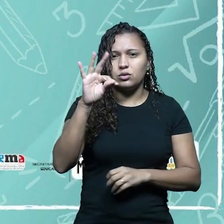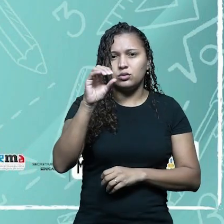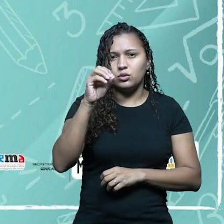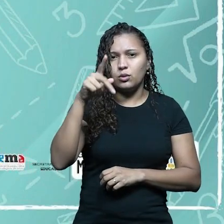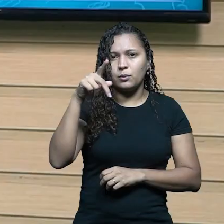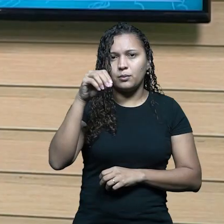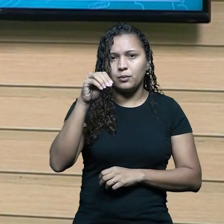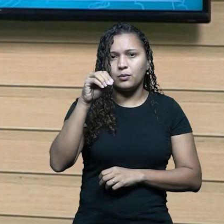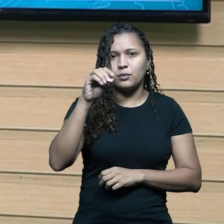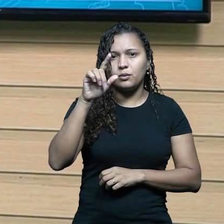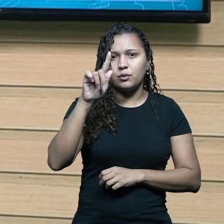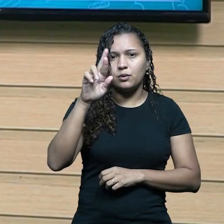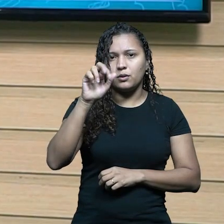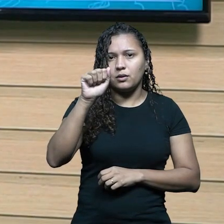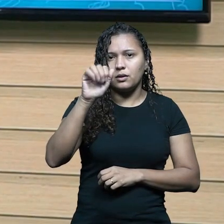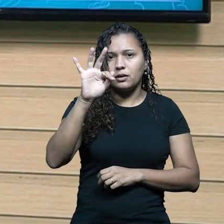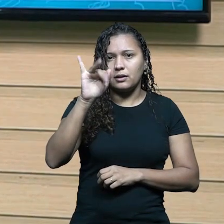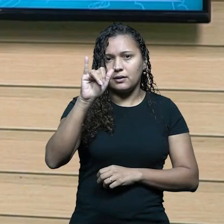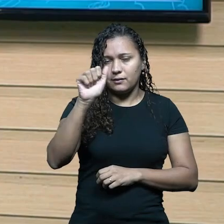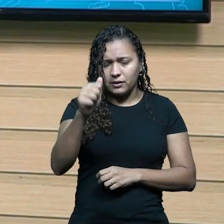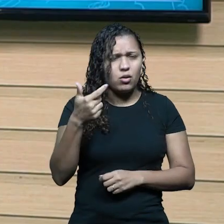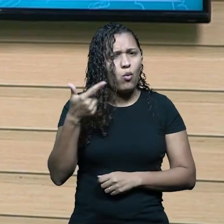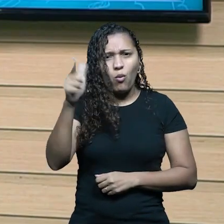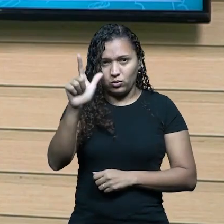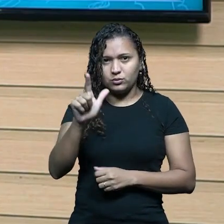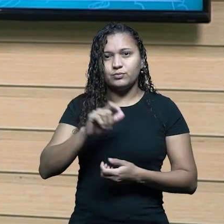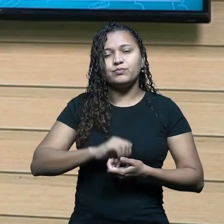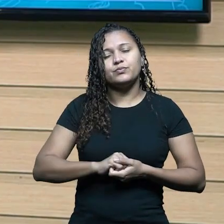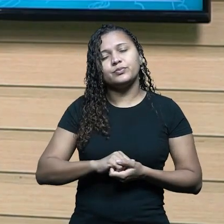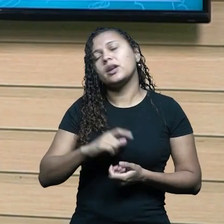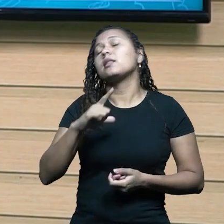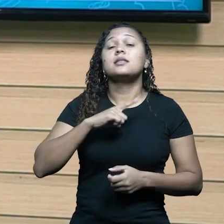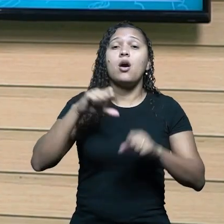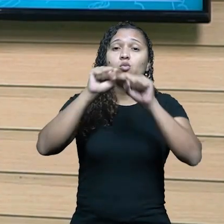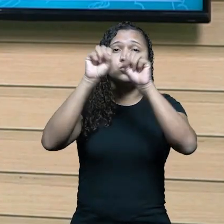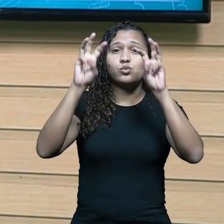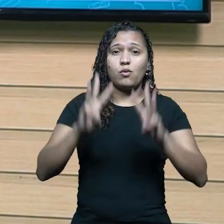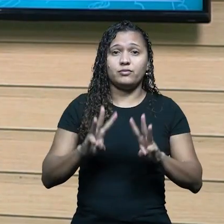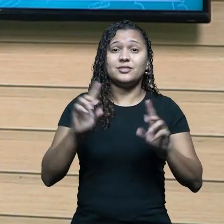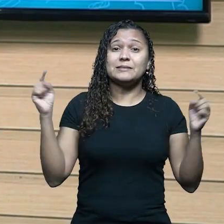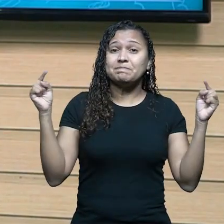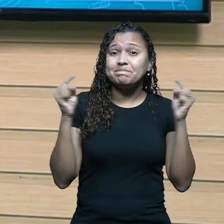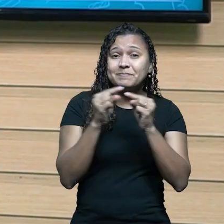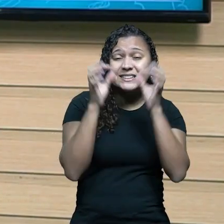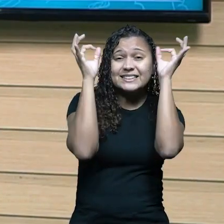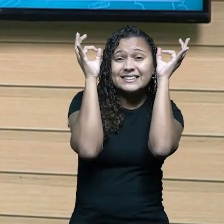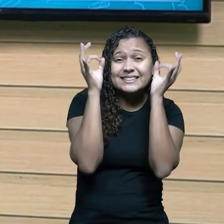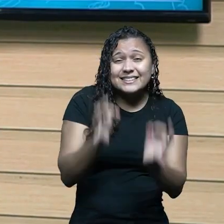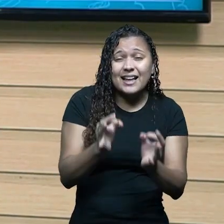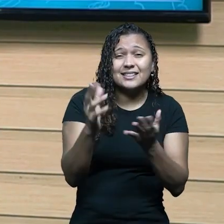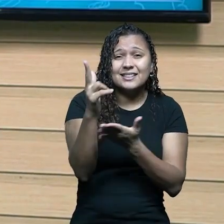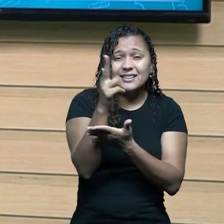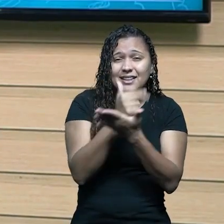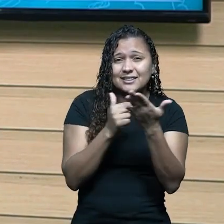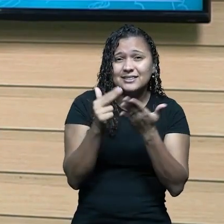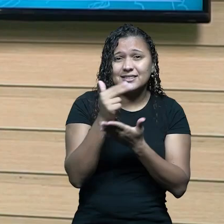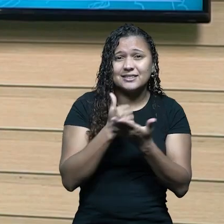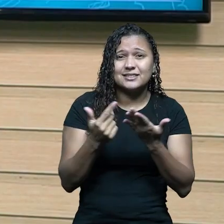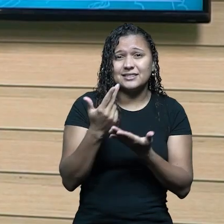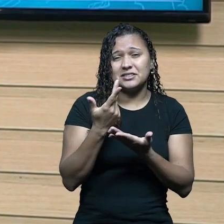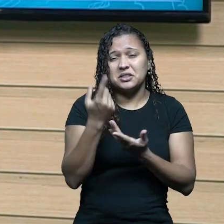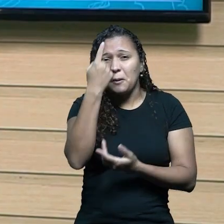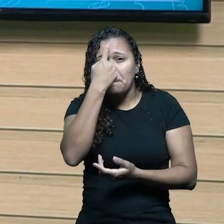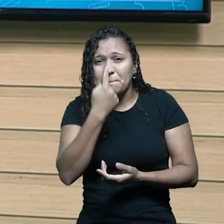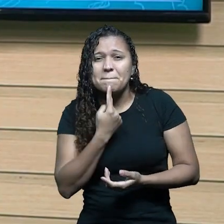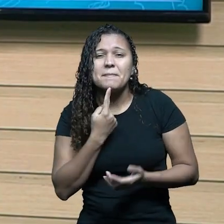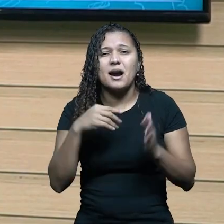outros. Aqui nós temos um software específico para a produção de imagens,